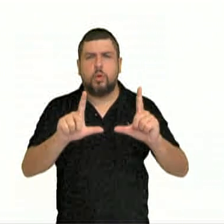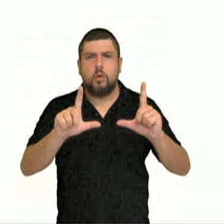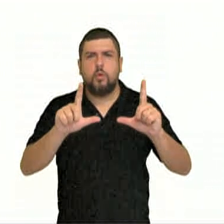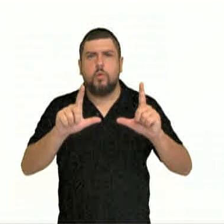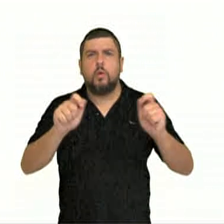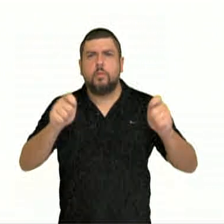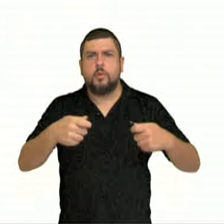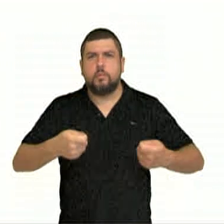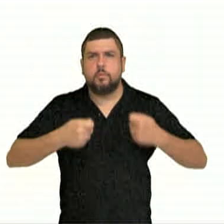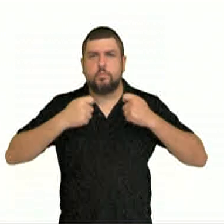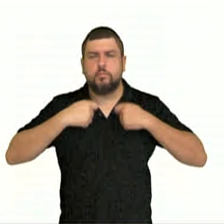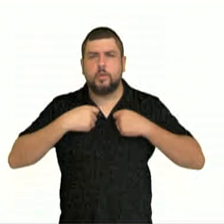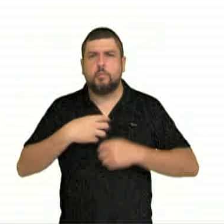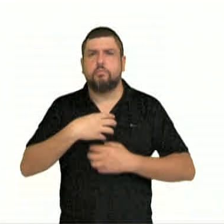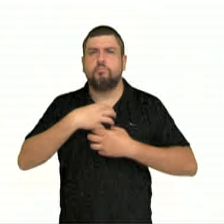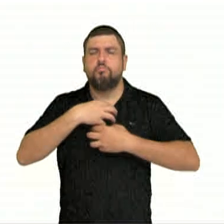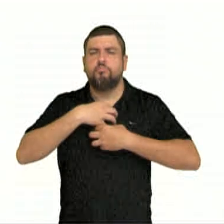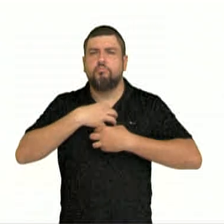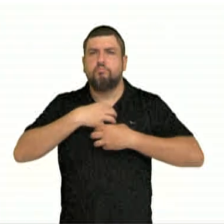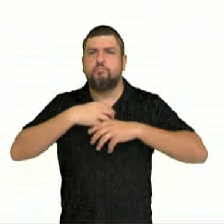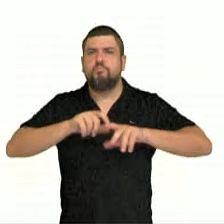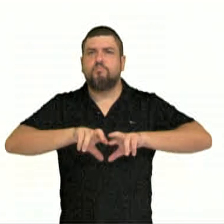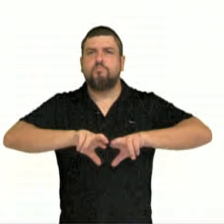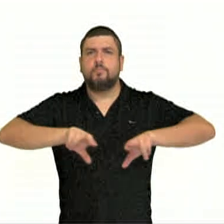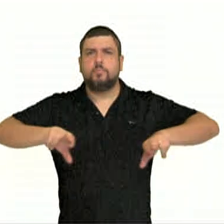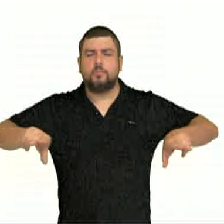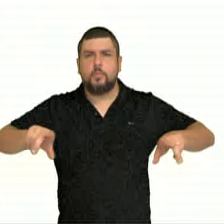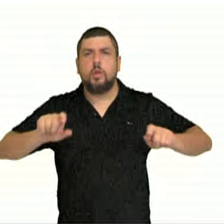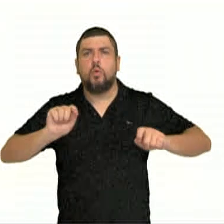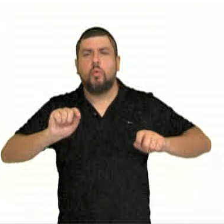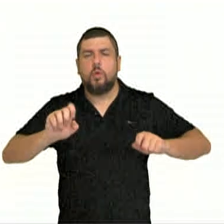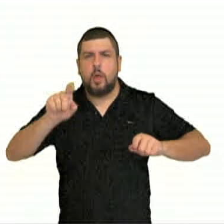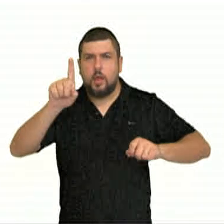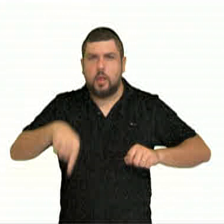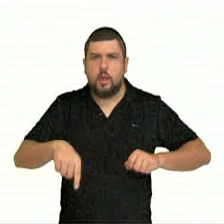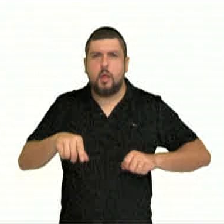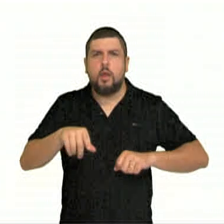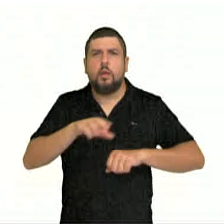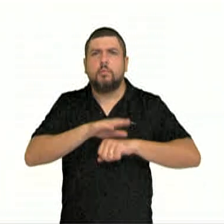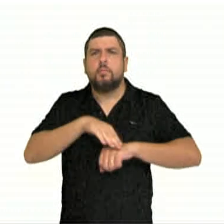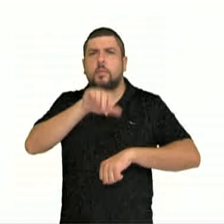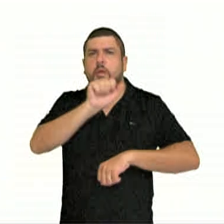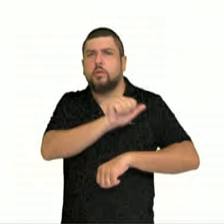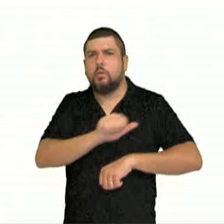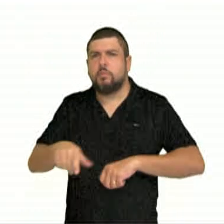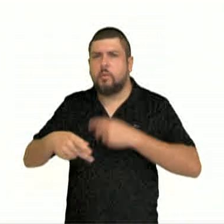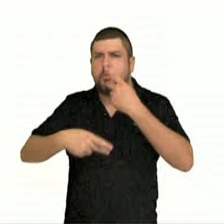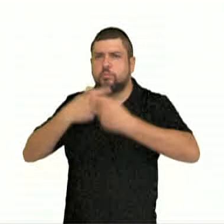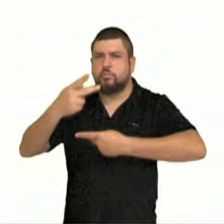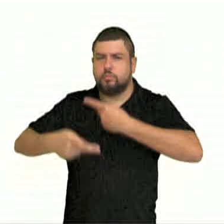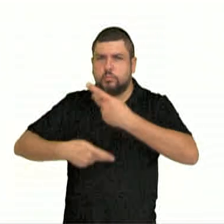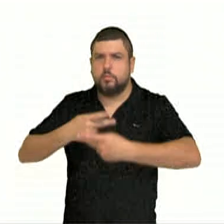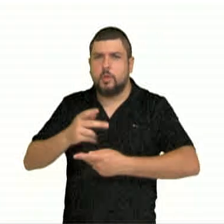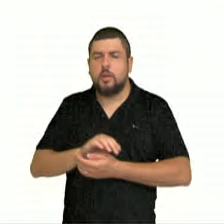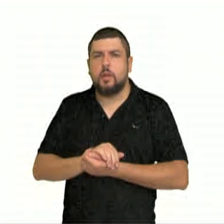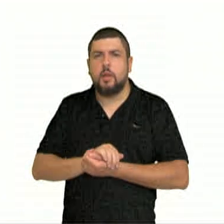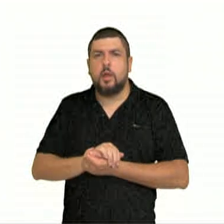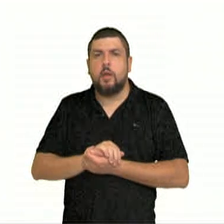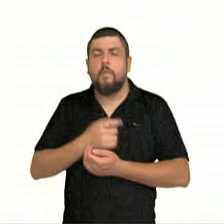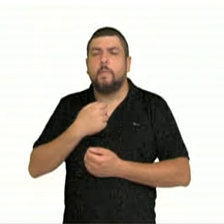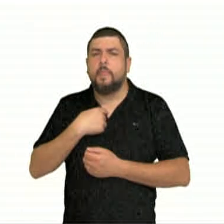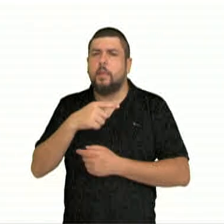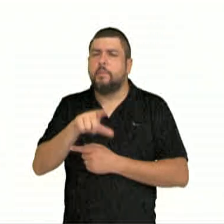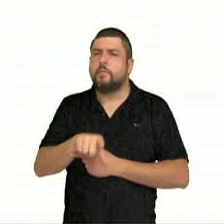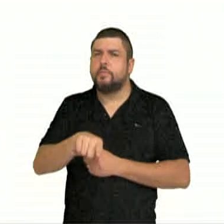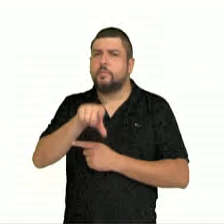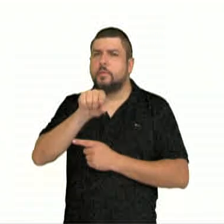capazes de causar sensações as mais diversas e que exprimem mais que palavras, prefiro, no entanto,